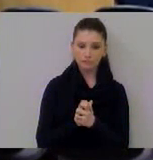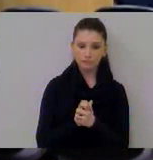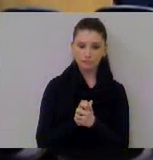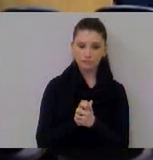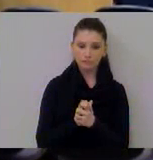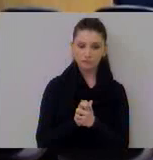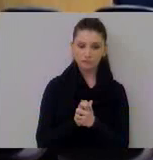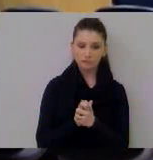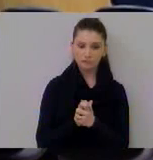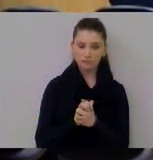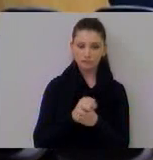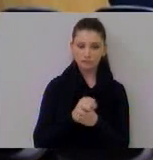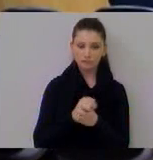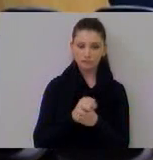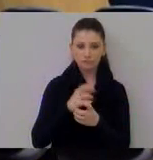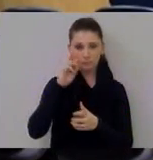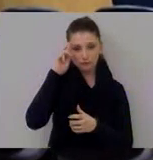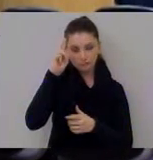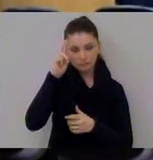Senhor presidente,